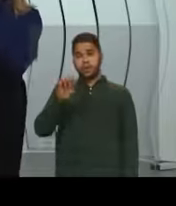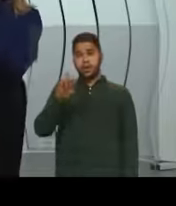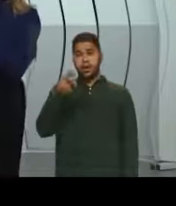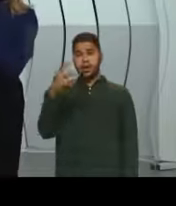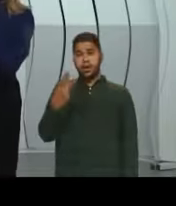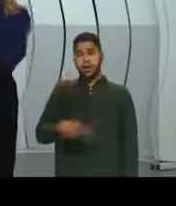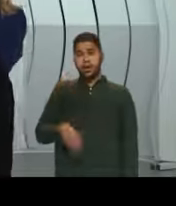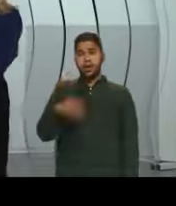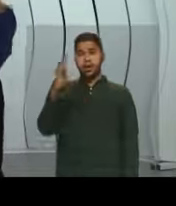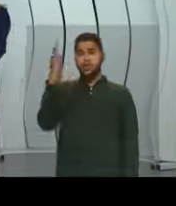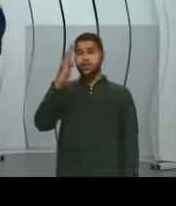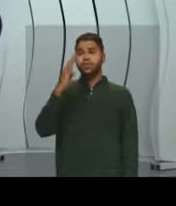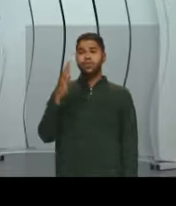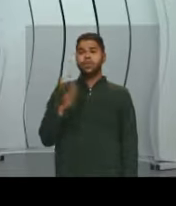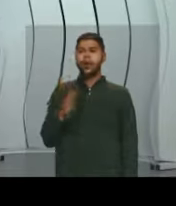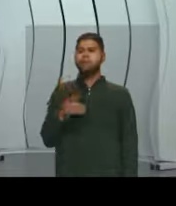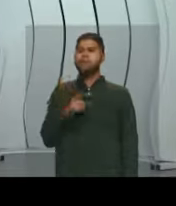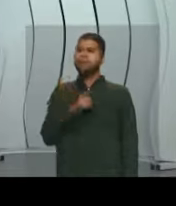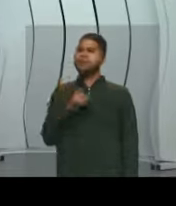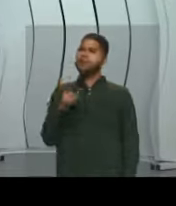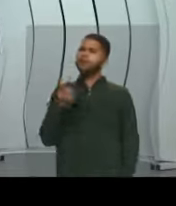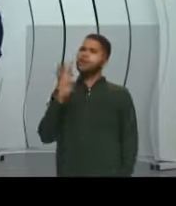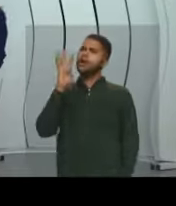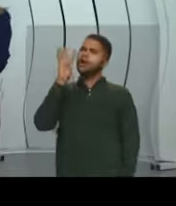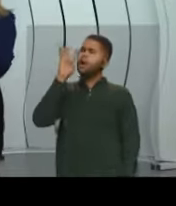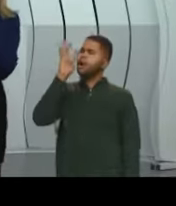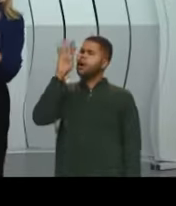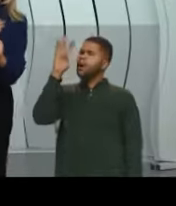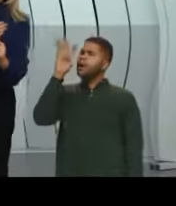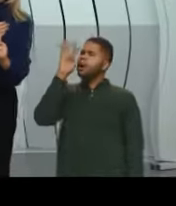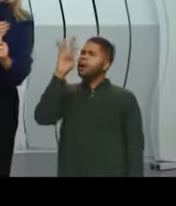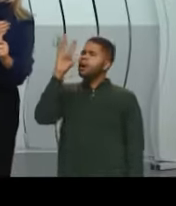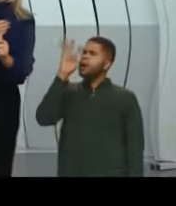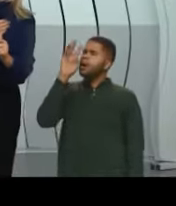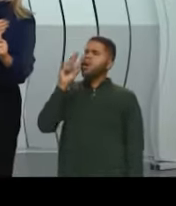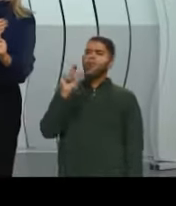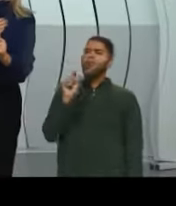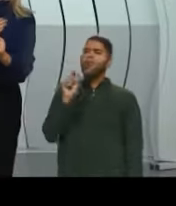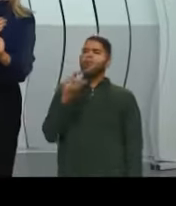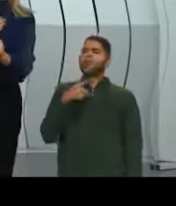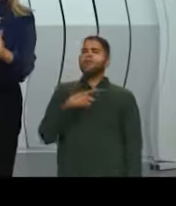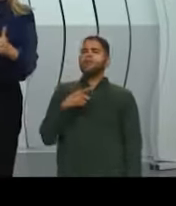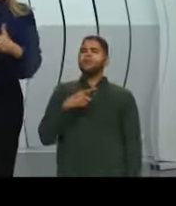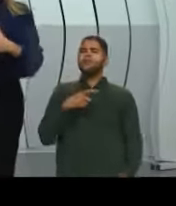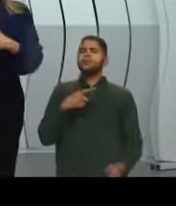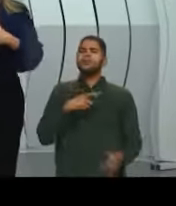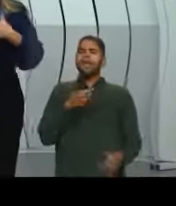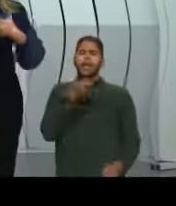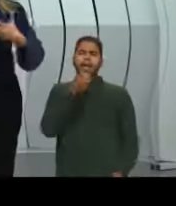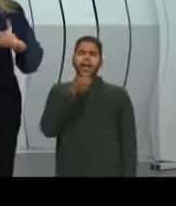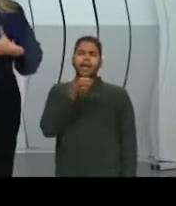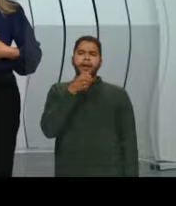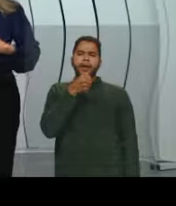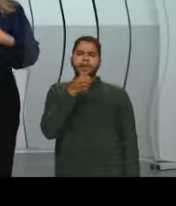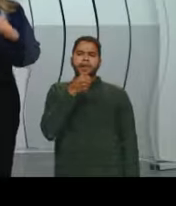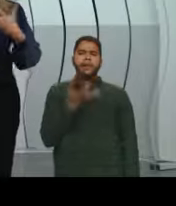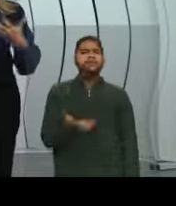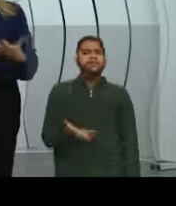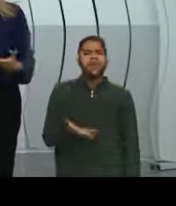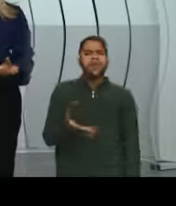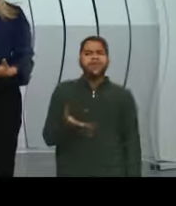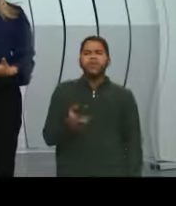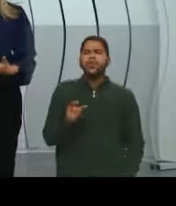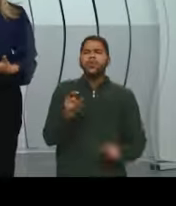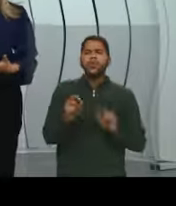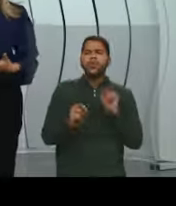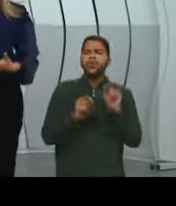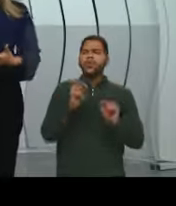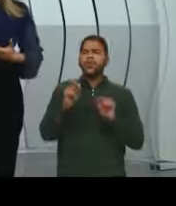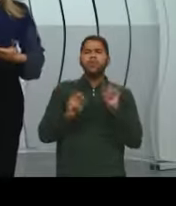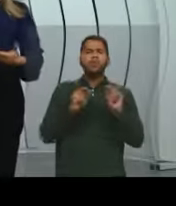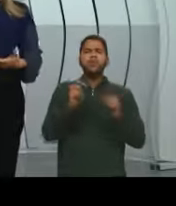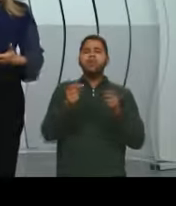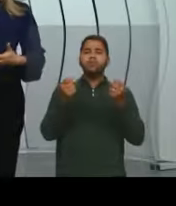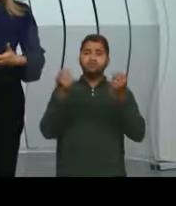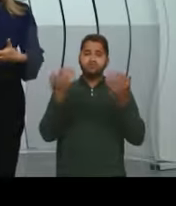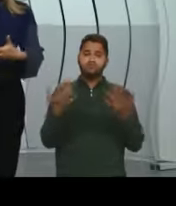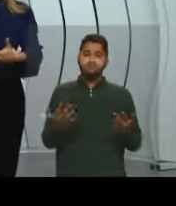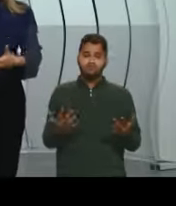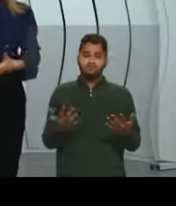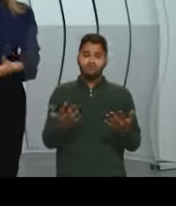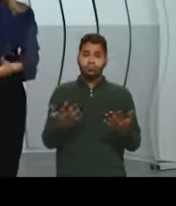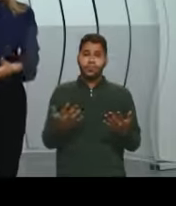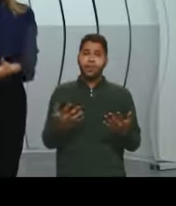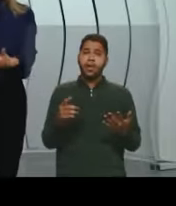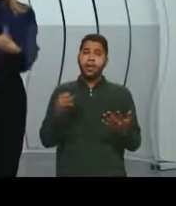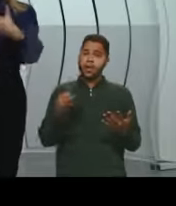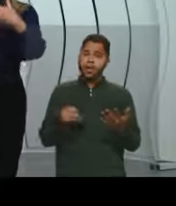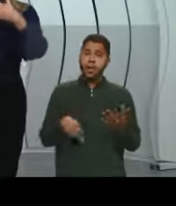imagina o que tem lá nessa reportagem, né? De que vai se tratar? Então, é o quê?